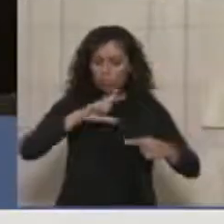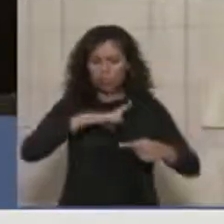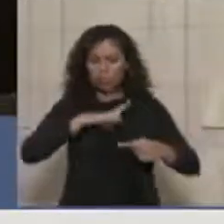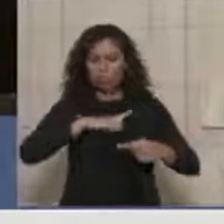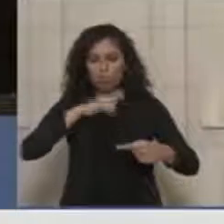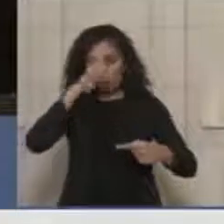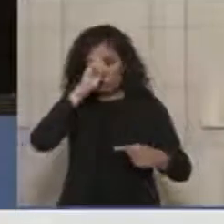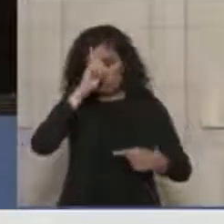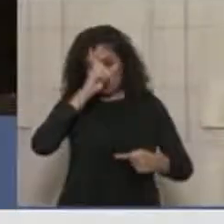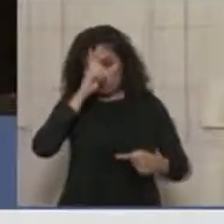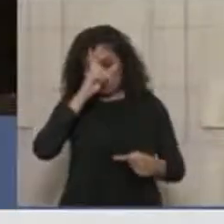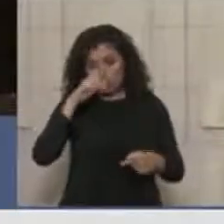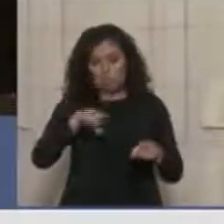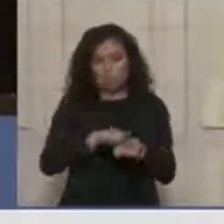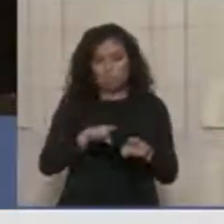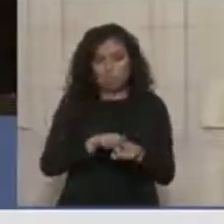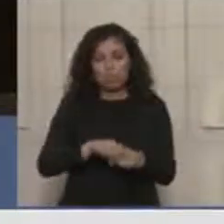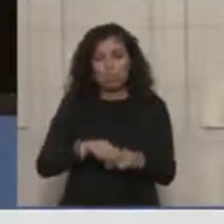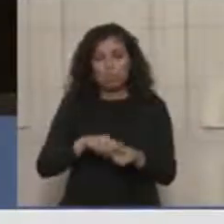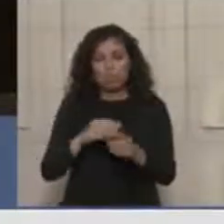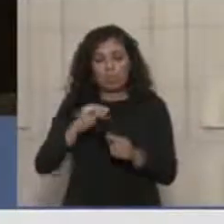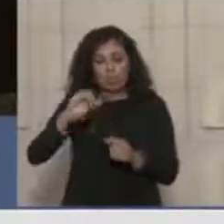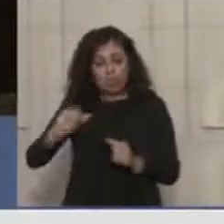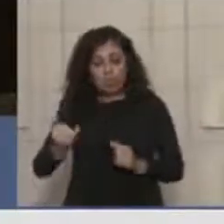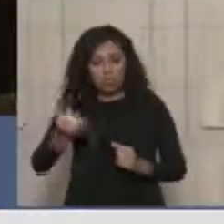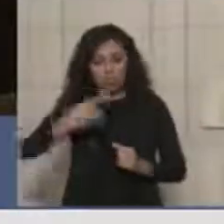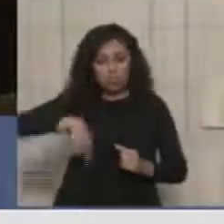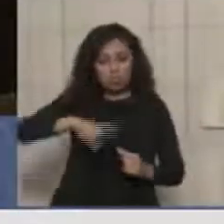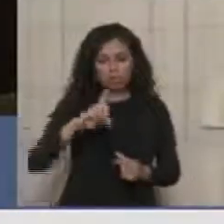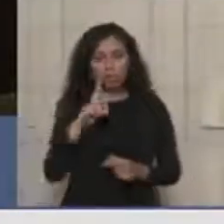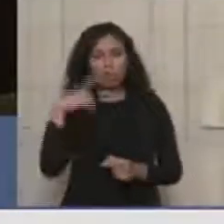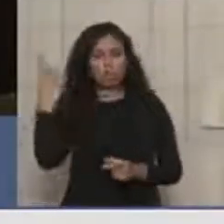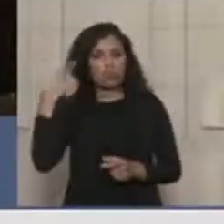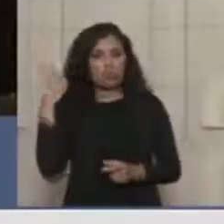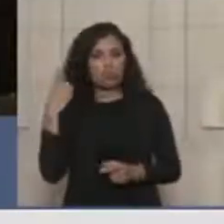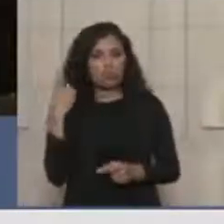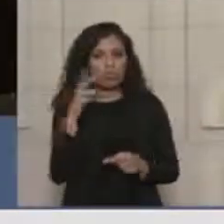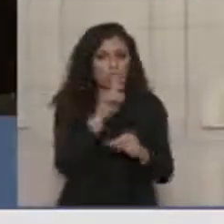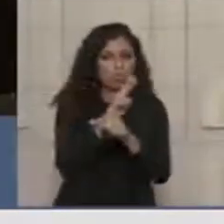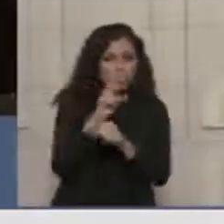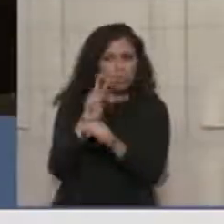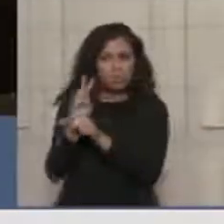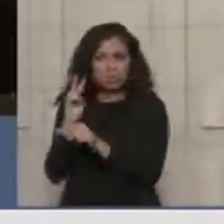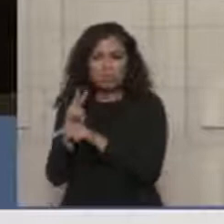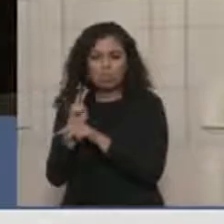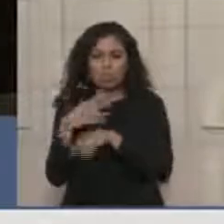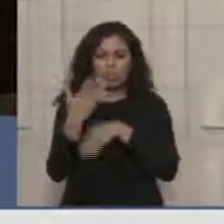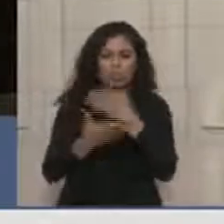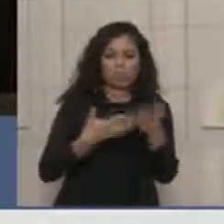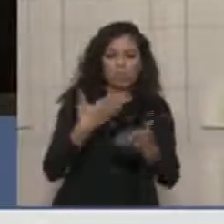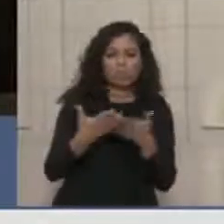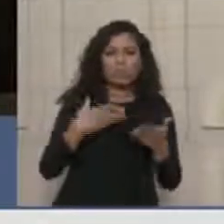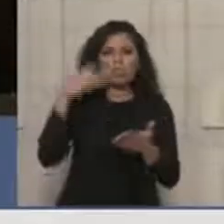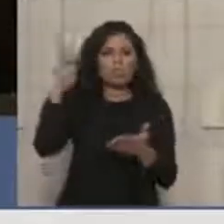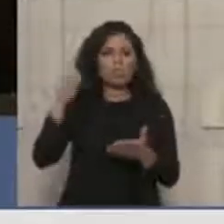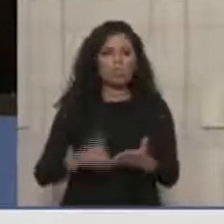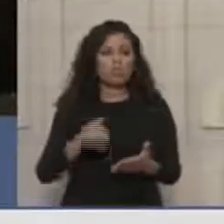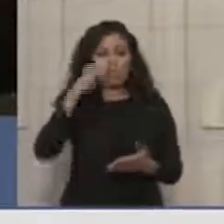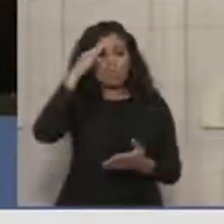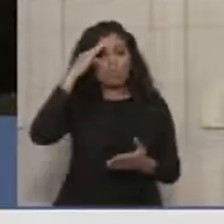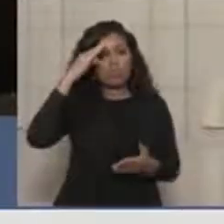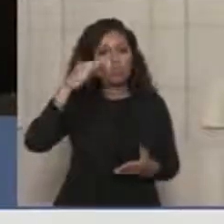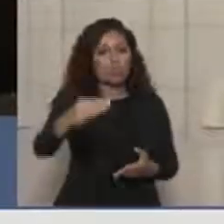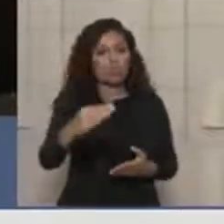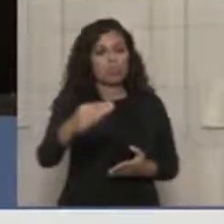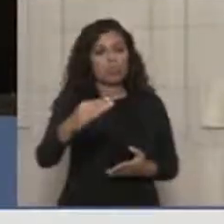as prerrogativas enquanto deputado, para proteger e salvaguardar os direitos